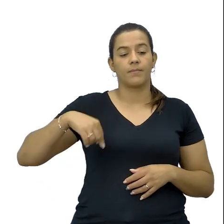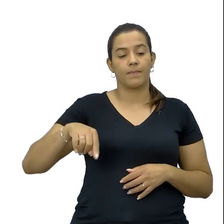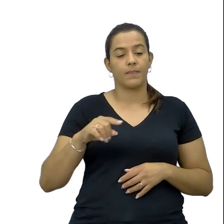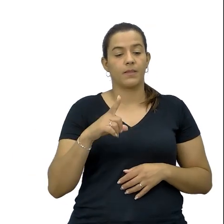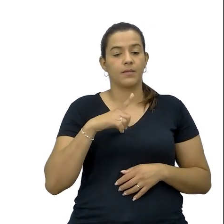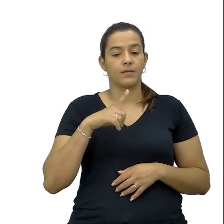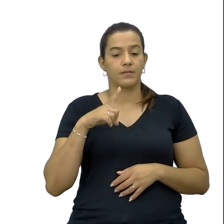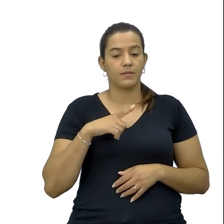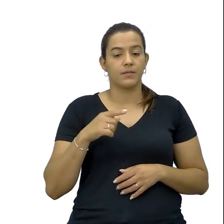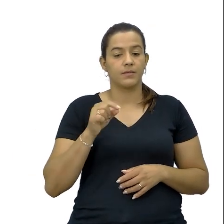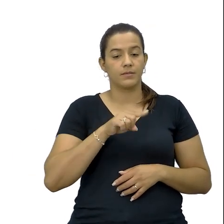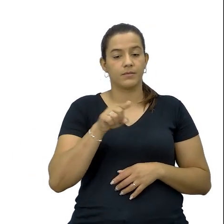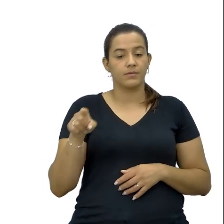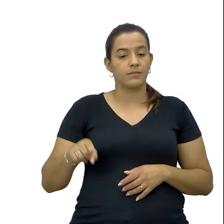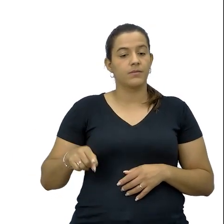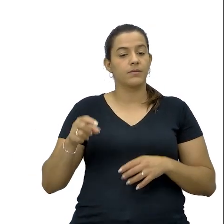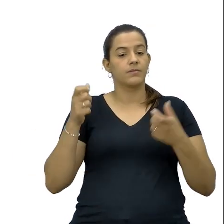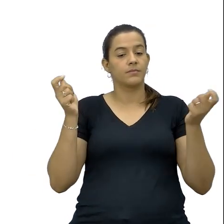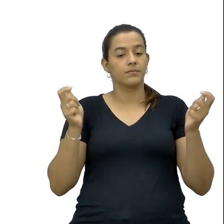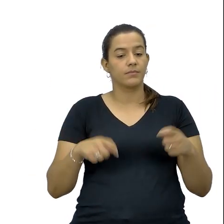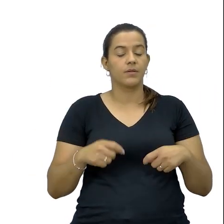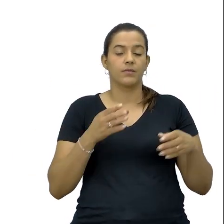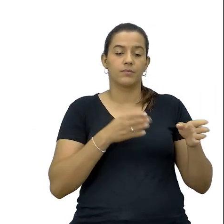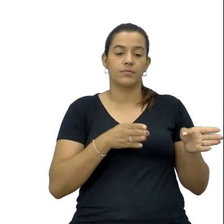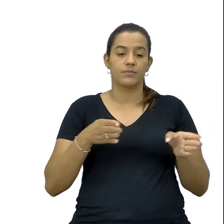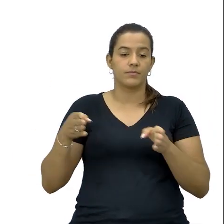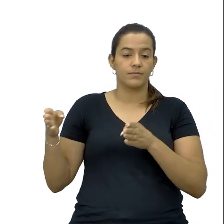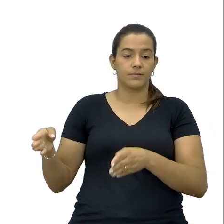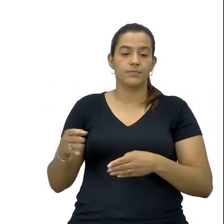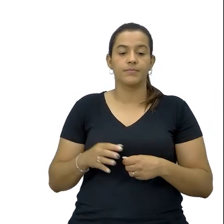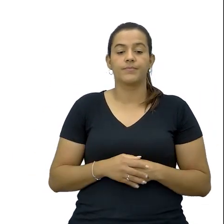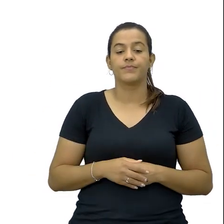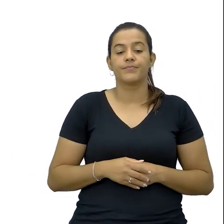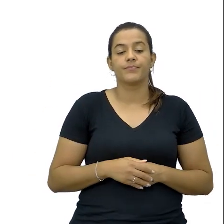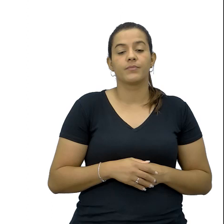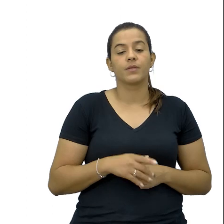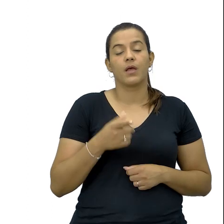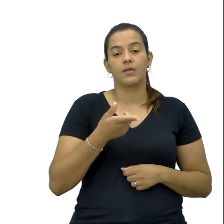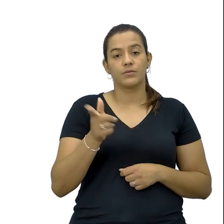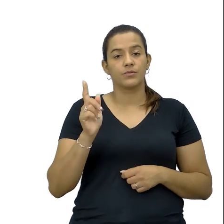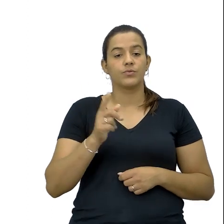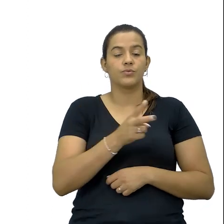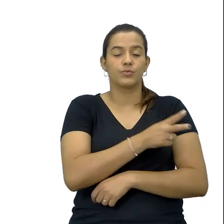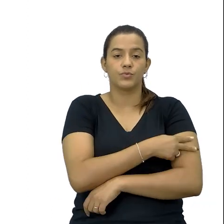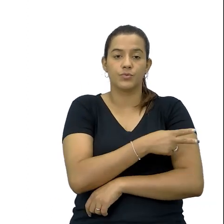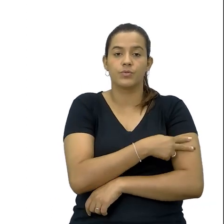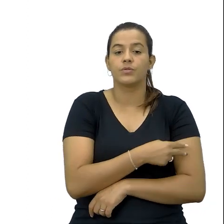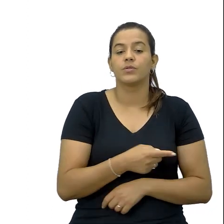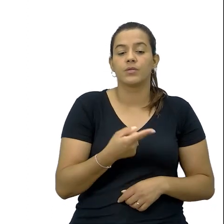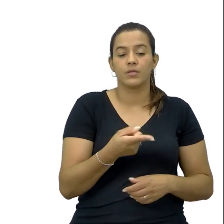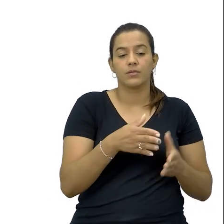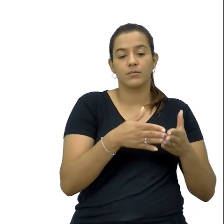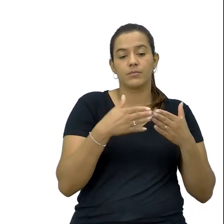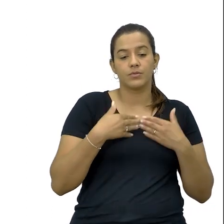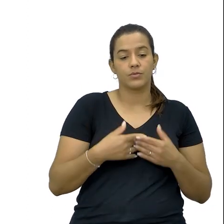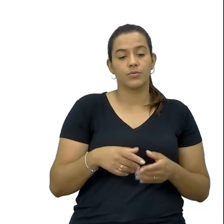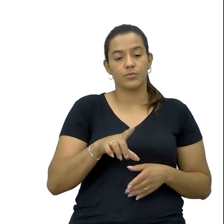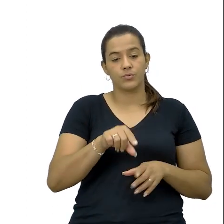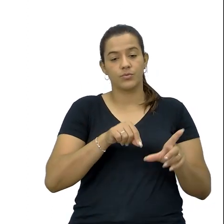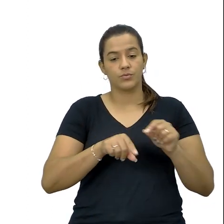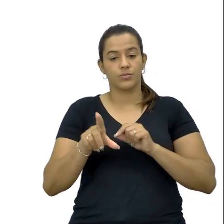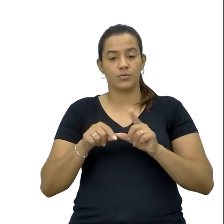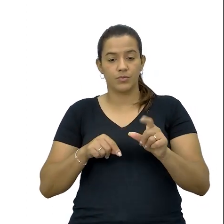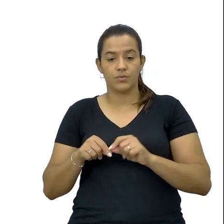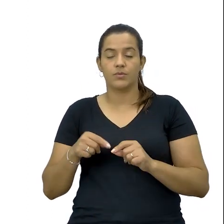exemplo, segundo, terceiro e quarto, da forma da organização. O gerente desse supermercado escolheu o conjunto de bolinhas em que a